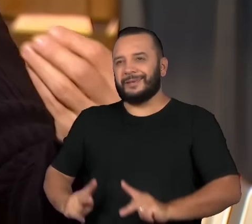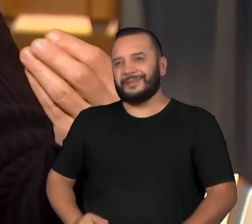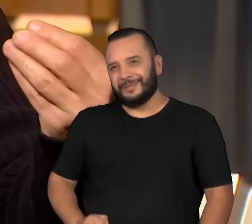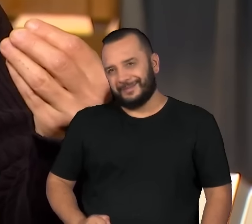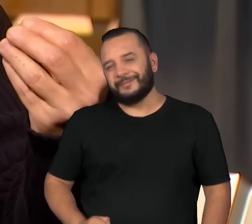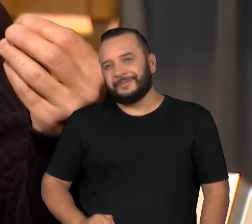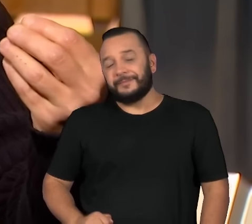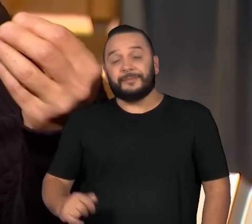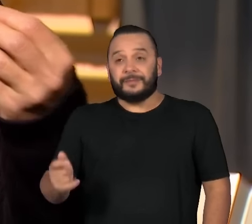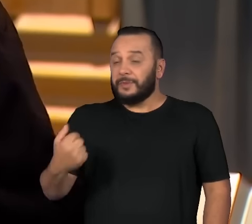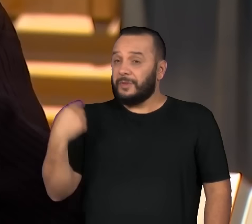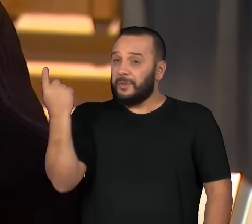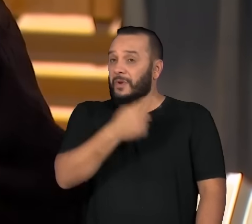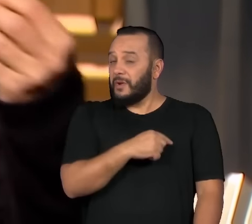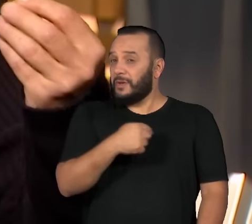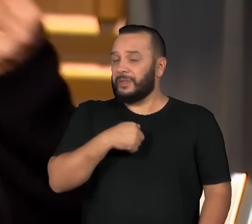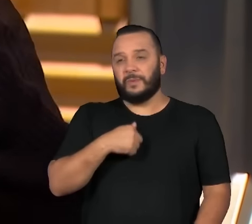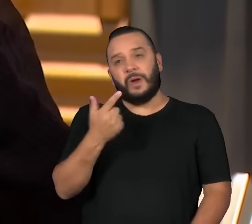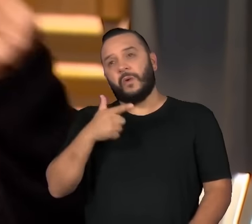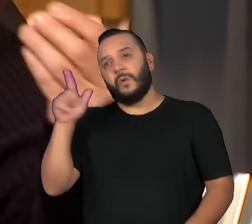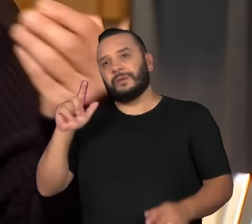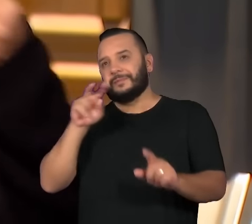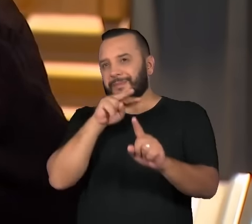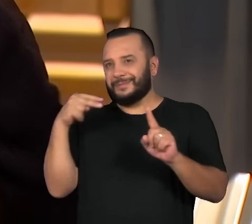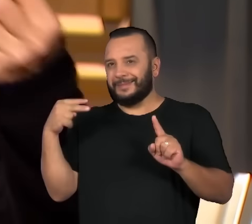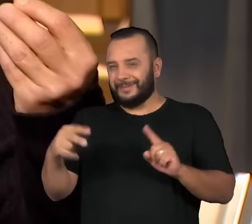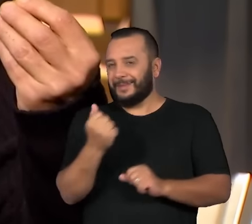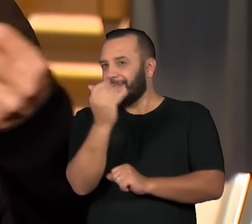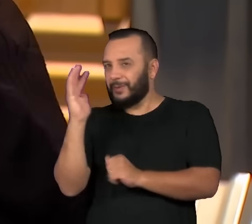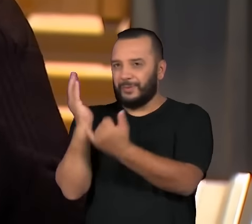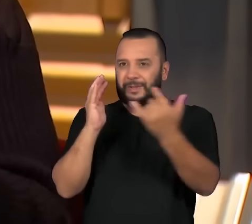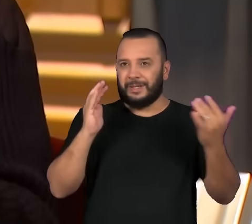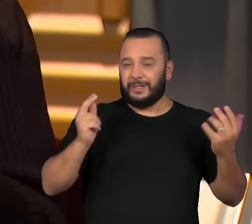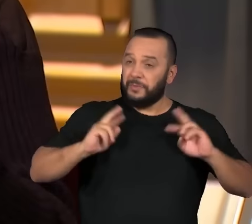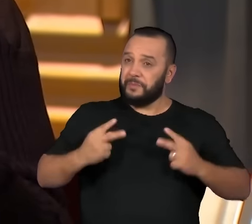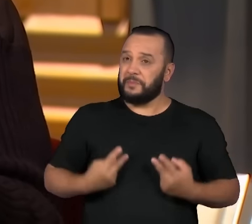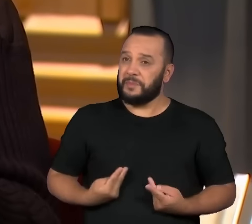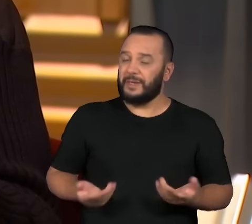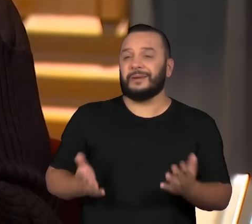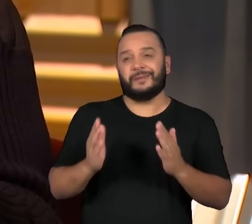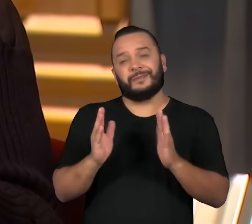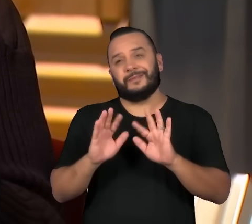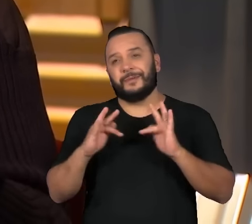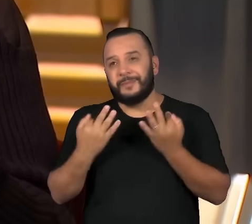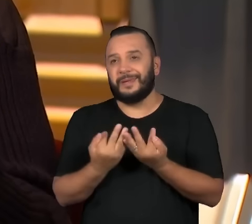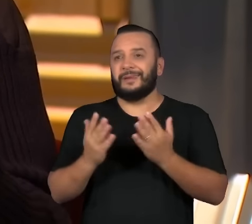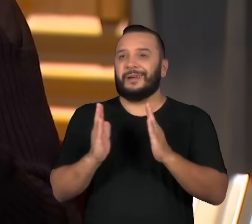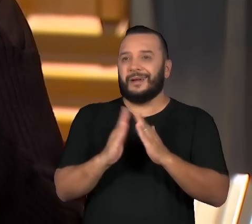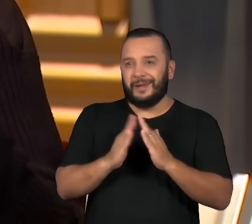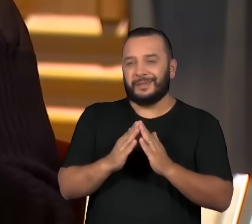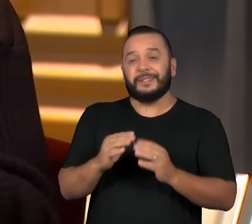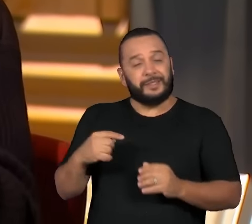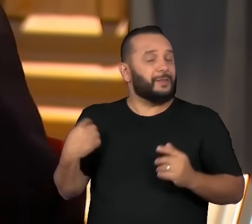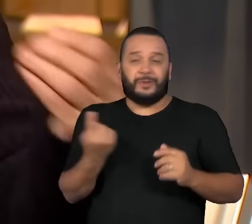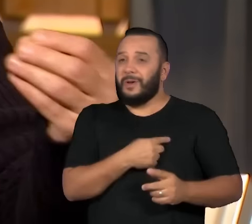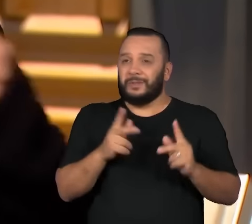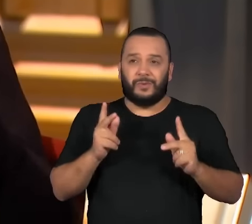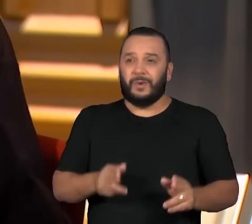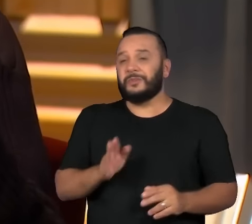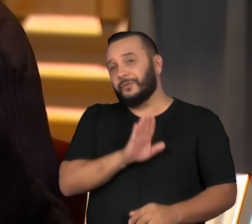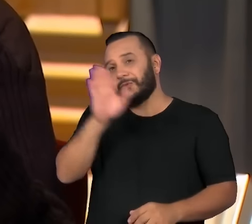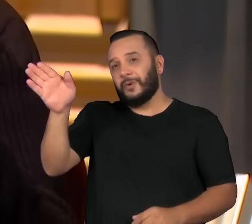outra perspectiva da natureza, do ser humano, da nossa casa, né? E a gente aconteceu isso com a gente. A gente foi um astronauta que foi para a Europa e